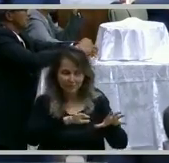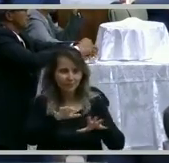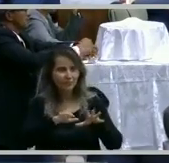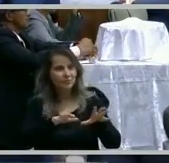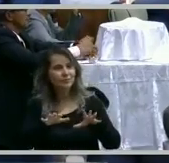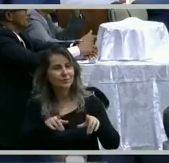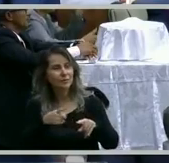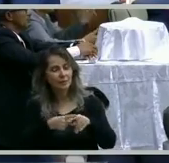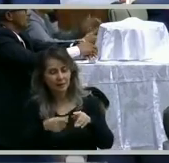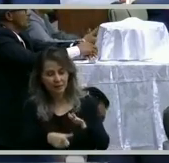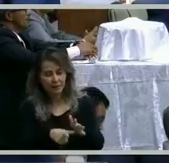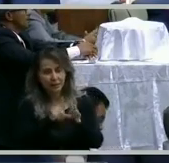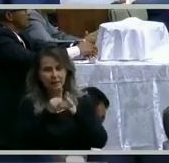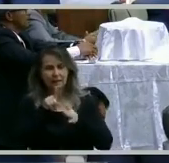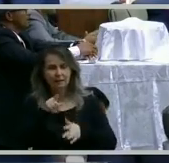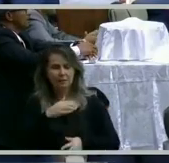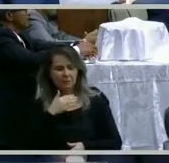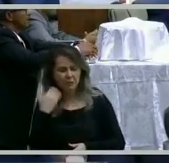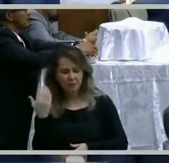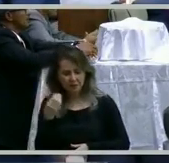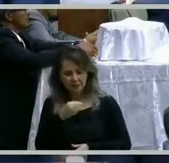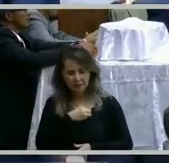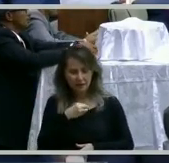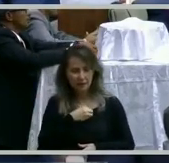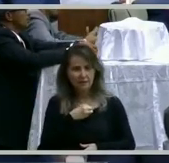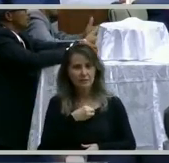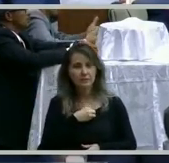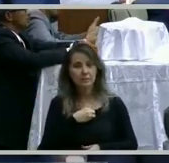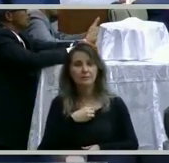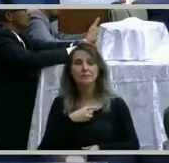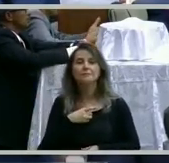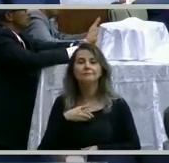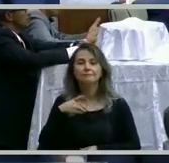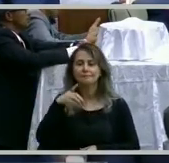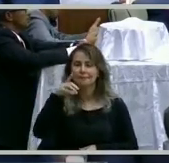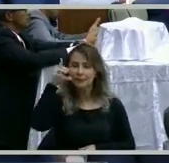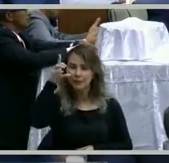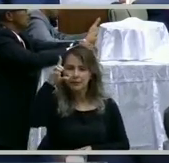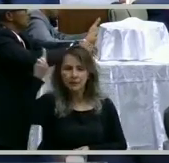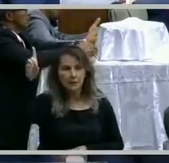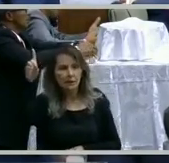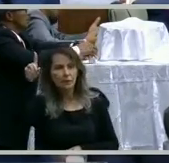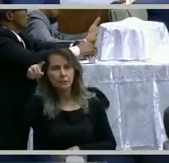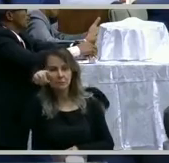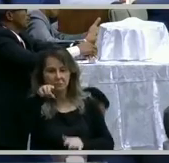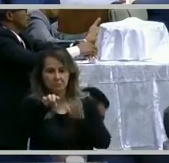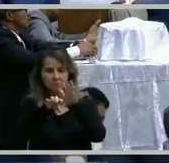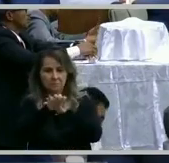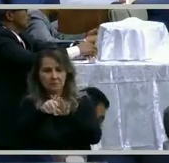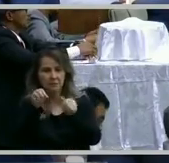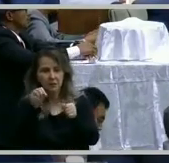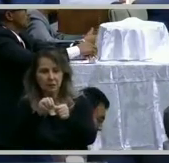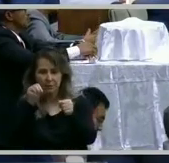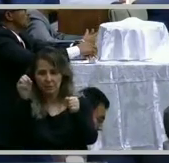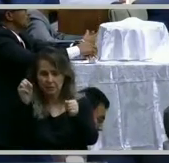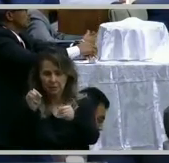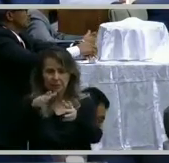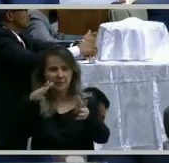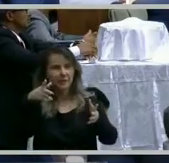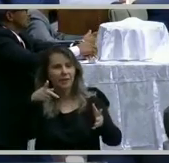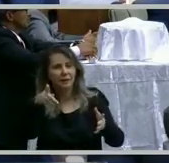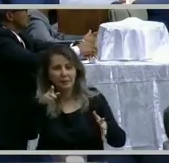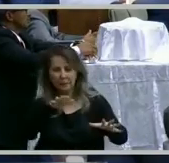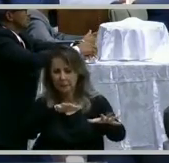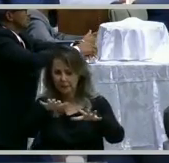e pecados. Quem vivificou você foi o resplendor da glória de